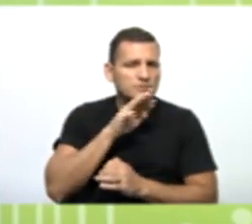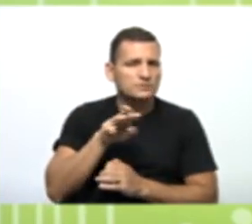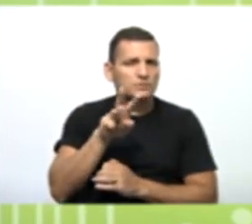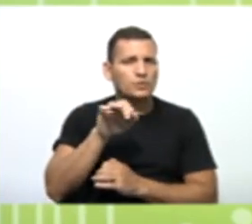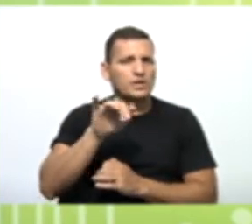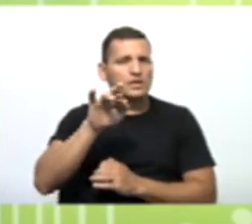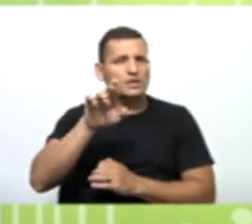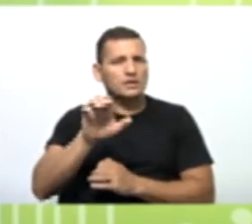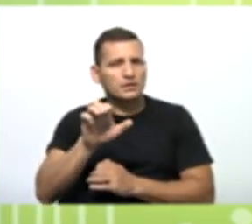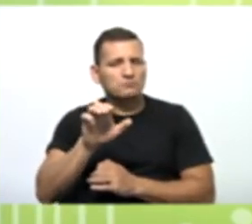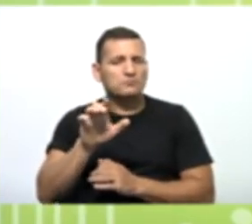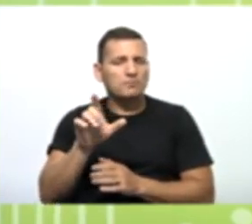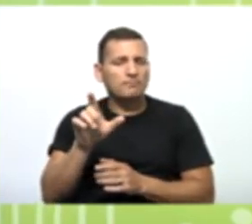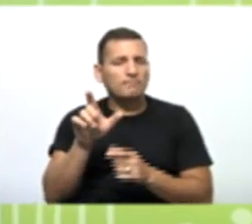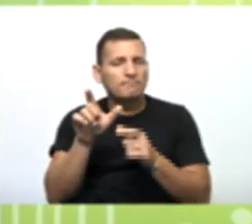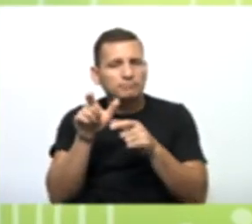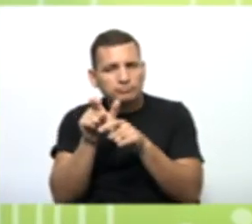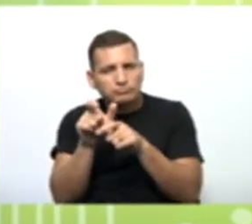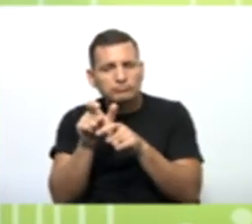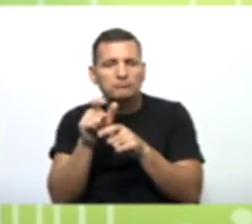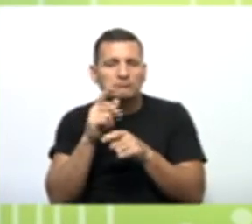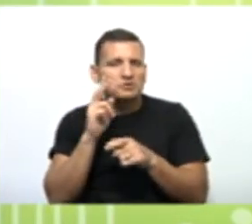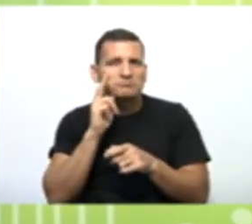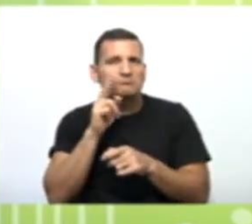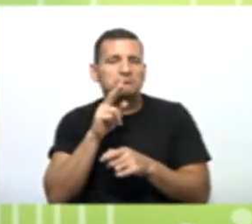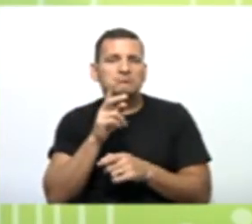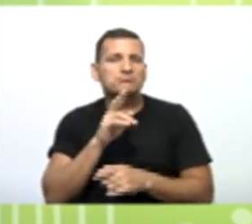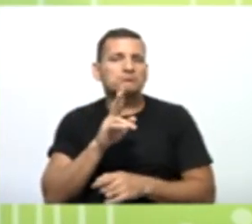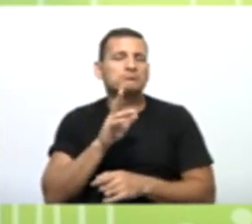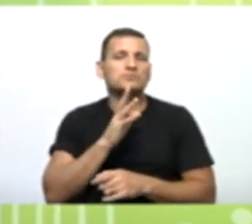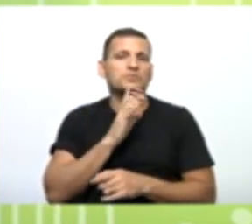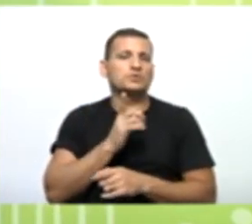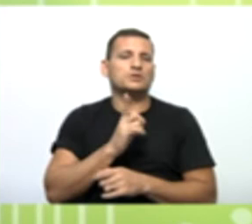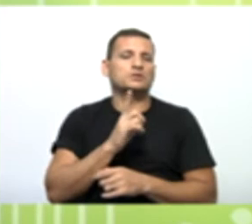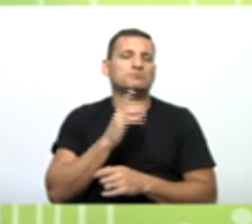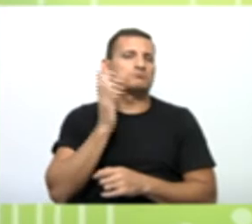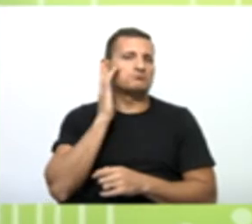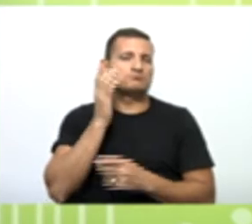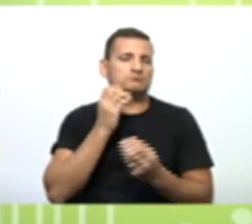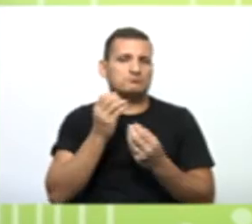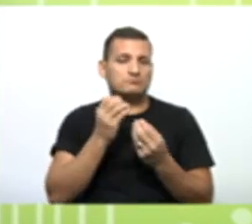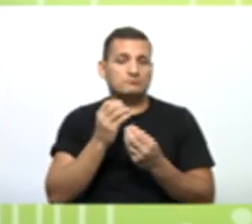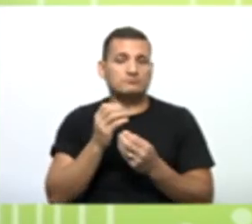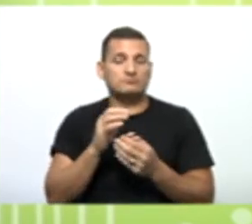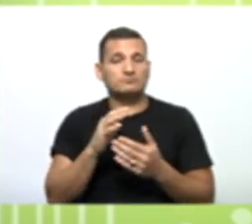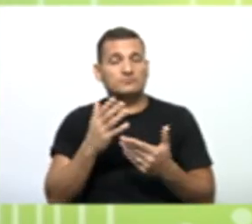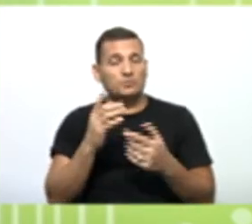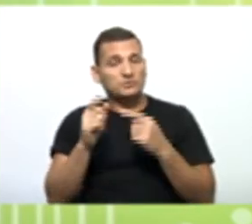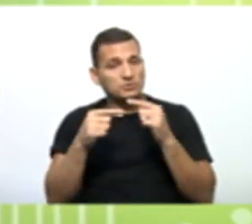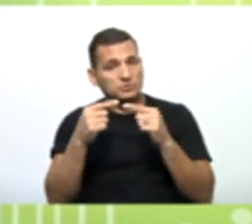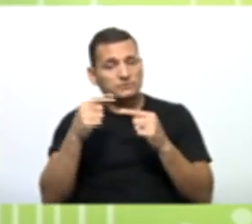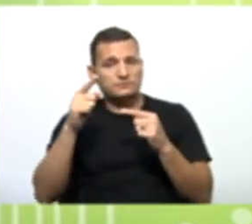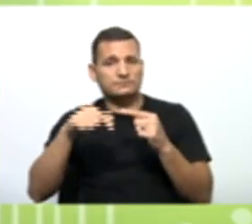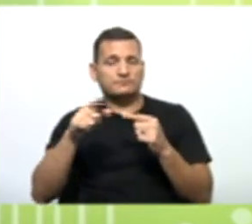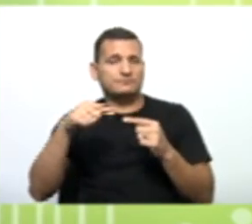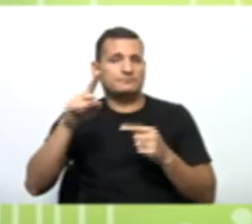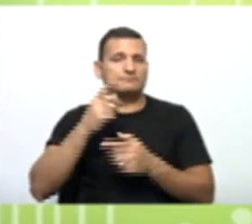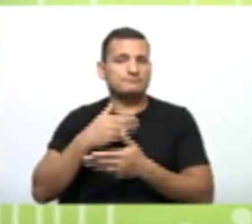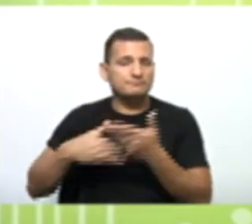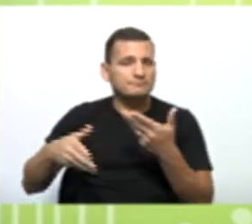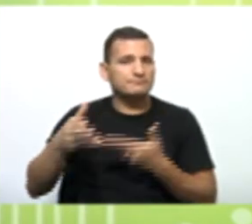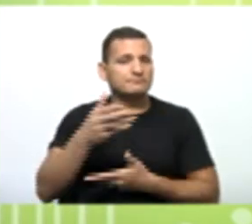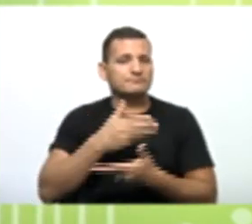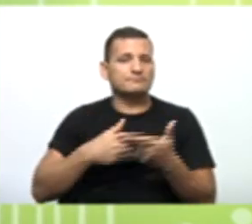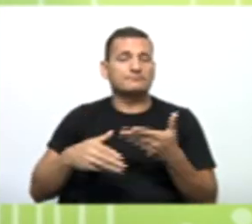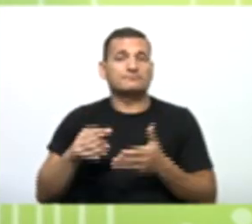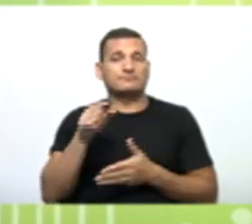É unanimidade, o pessoal fala, Luiz, eu nunca vi, não sei como utilizar. E assim, a ideia é essa, vocês compartilhar, vocês que